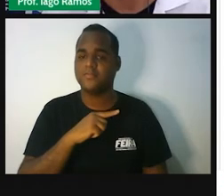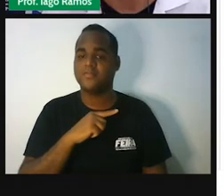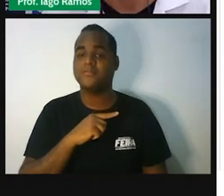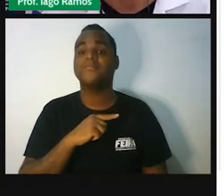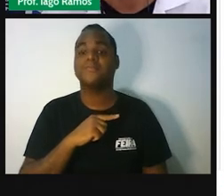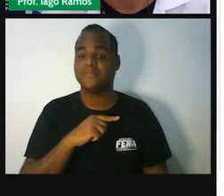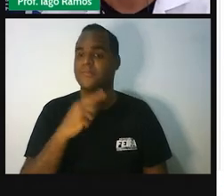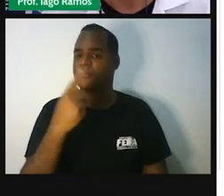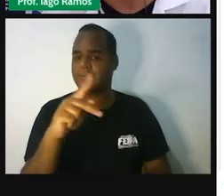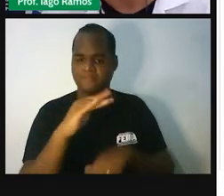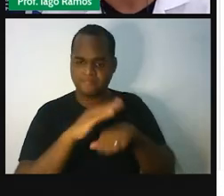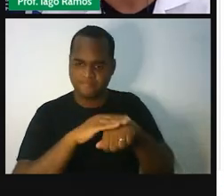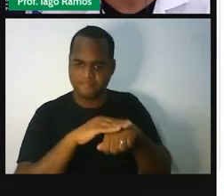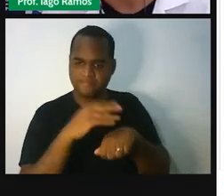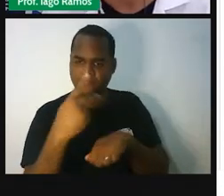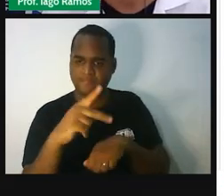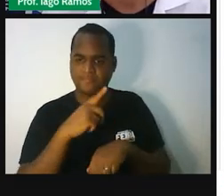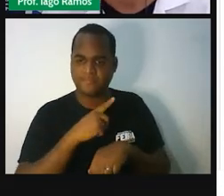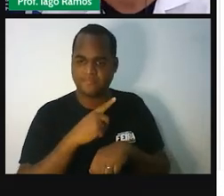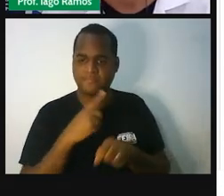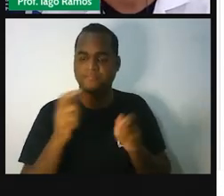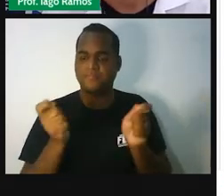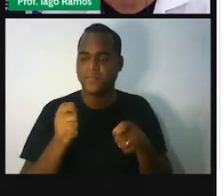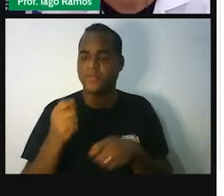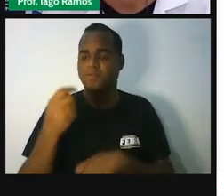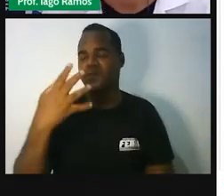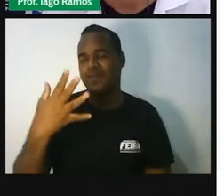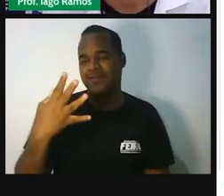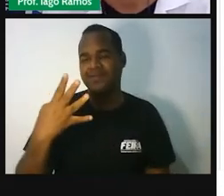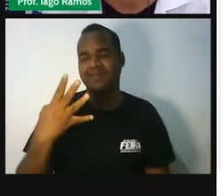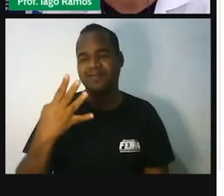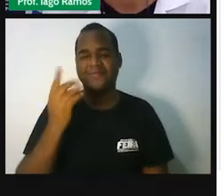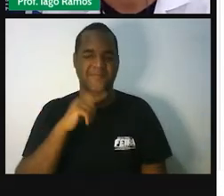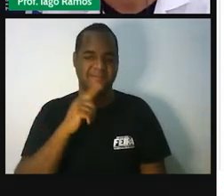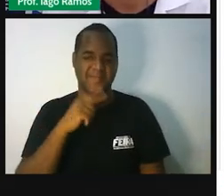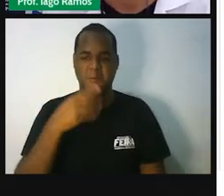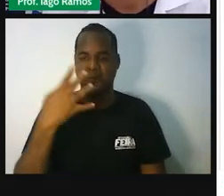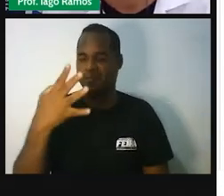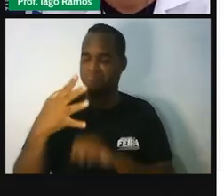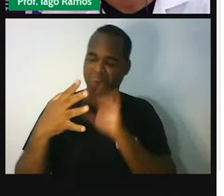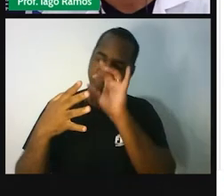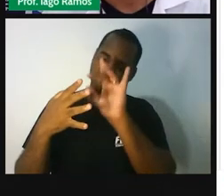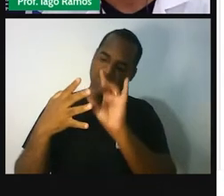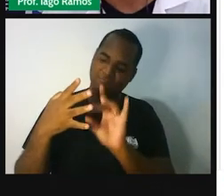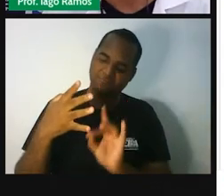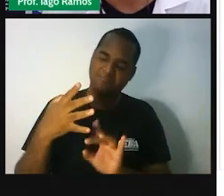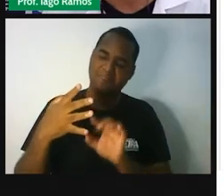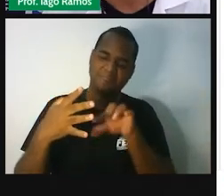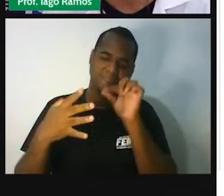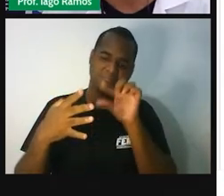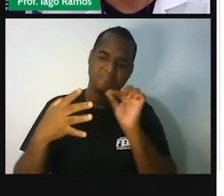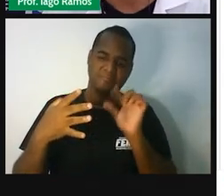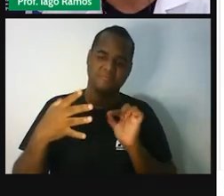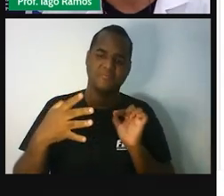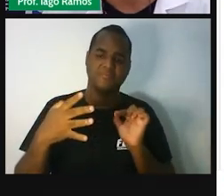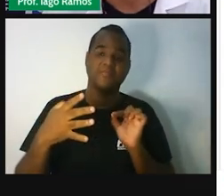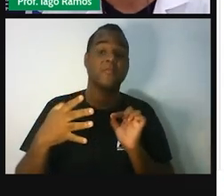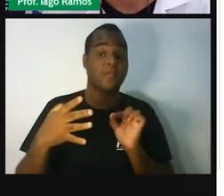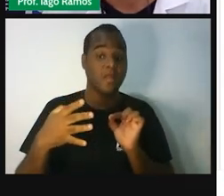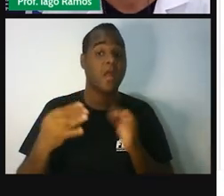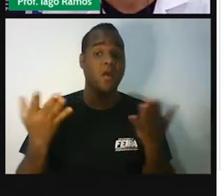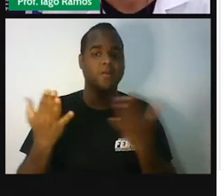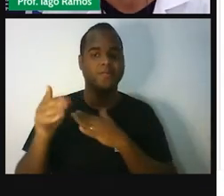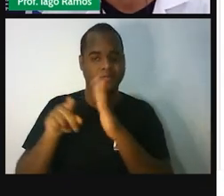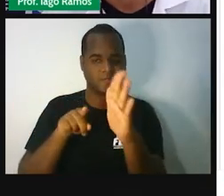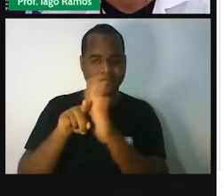ter também quatro opções. Olha só. E aí eu pergunto a você,